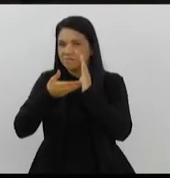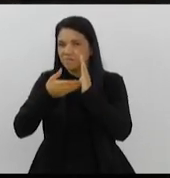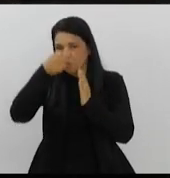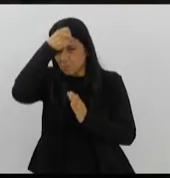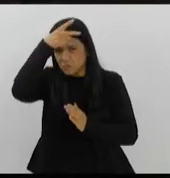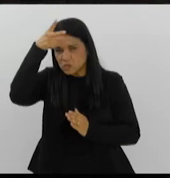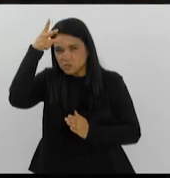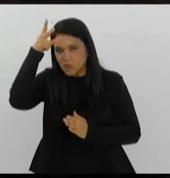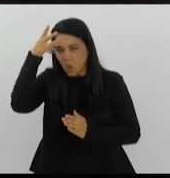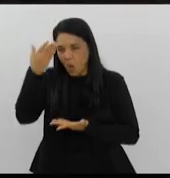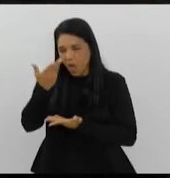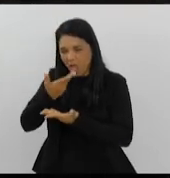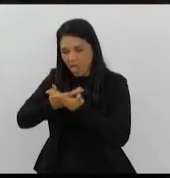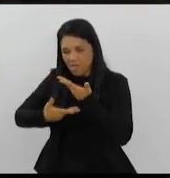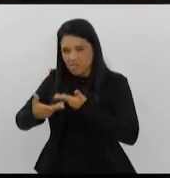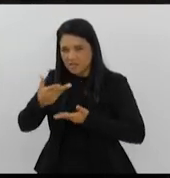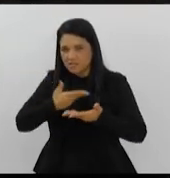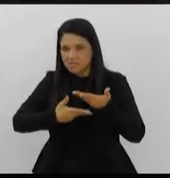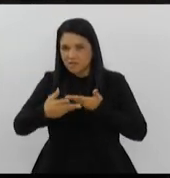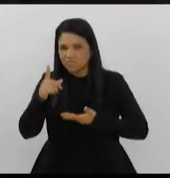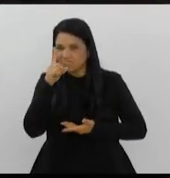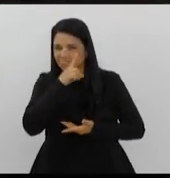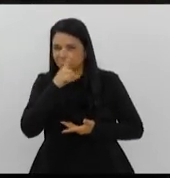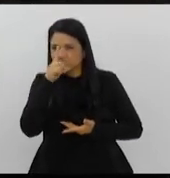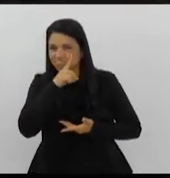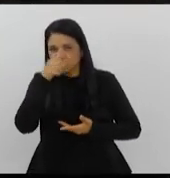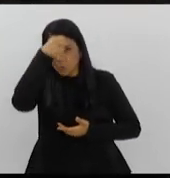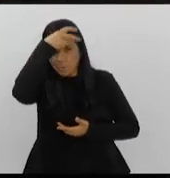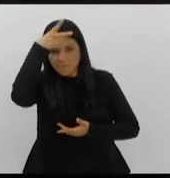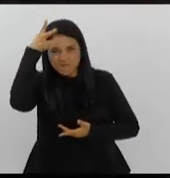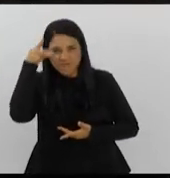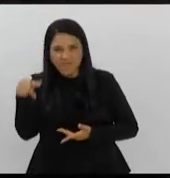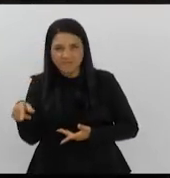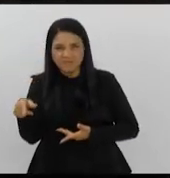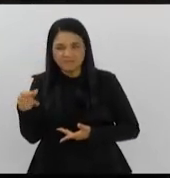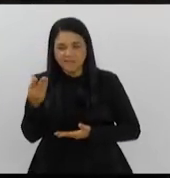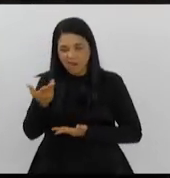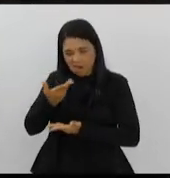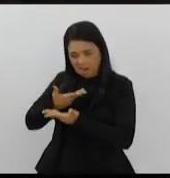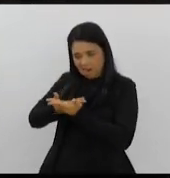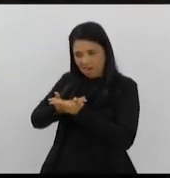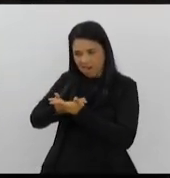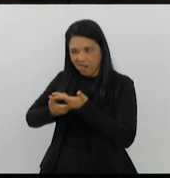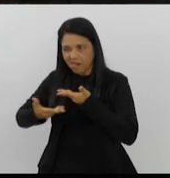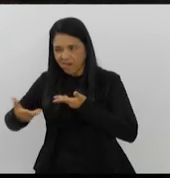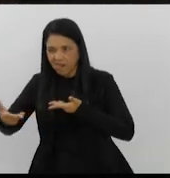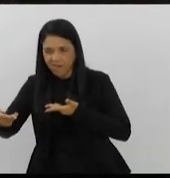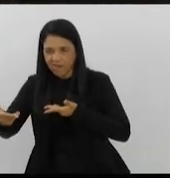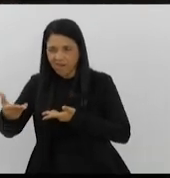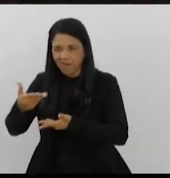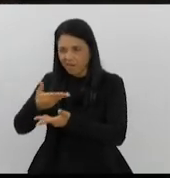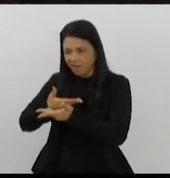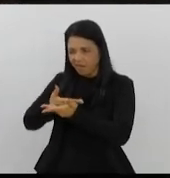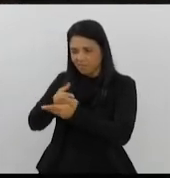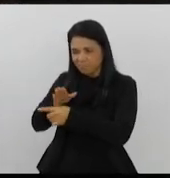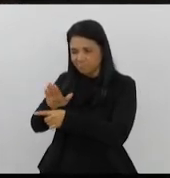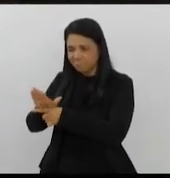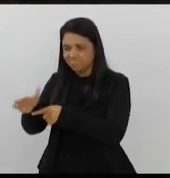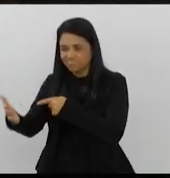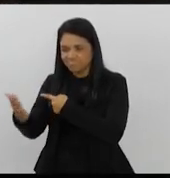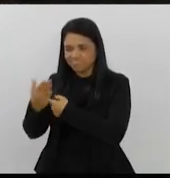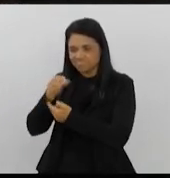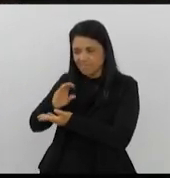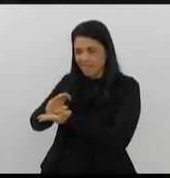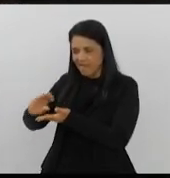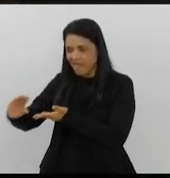essa relação promíscua com o prefeito, aquela relação do toma lá, dá cá, aquela relação do cala a boca do vereador,